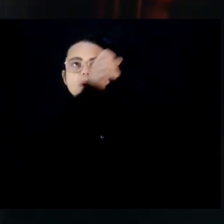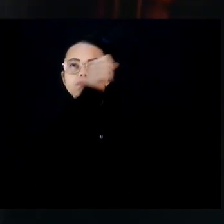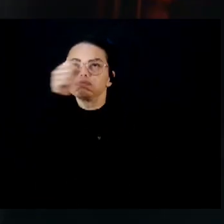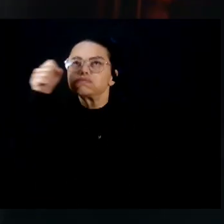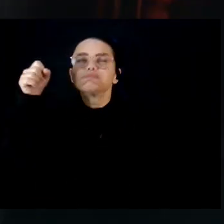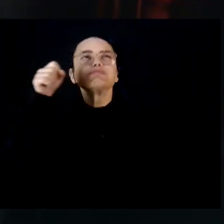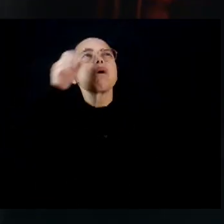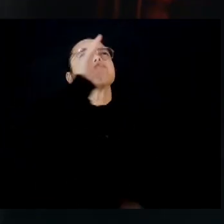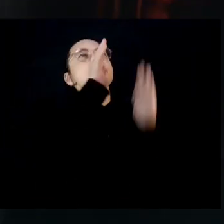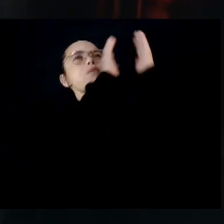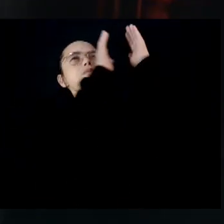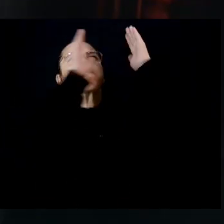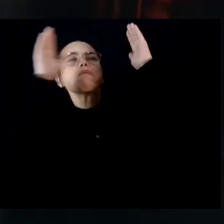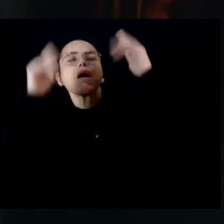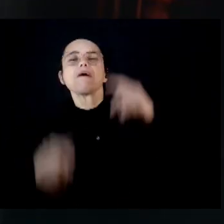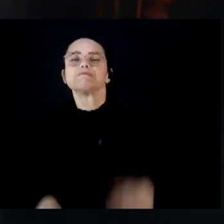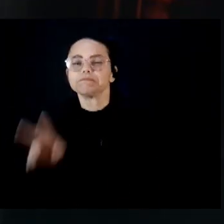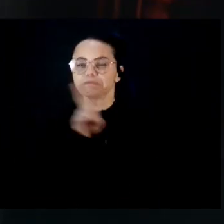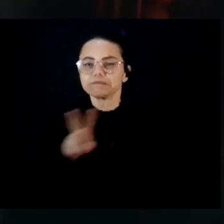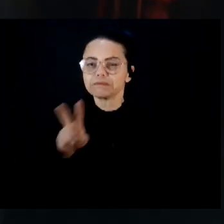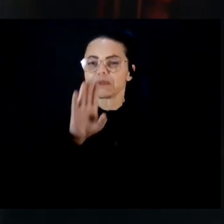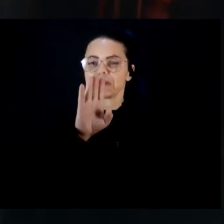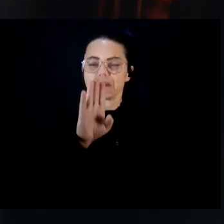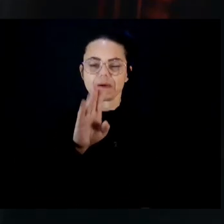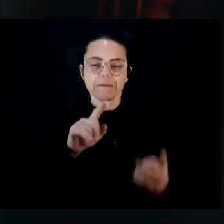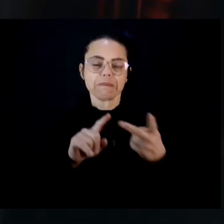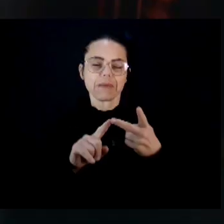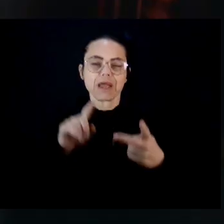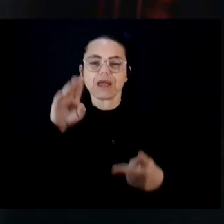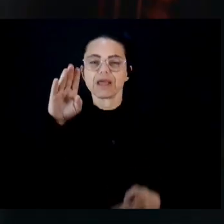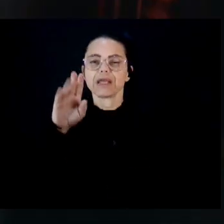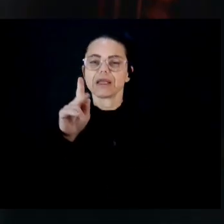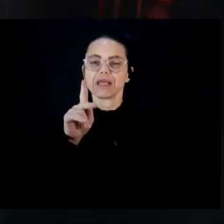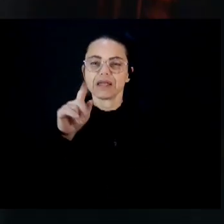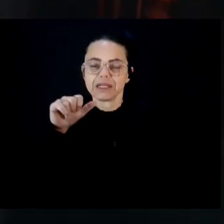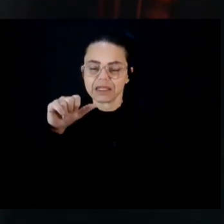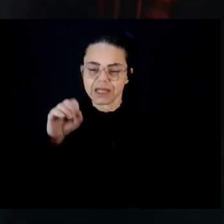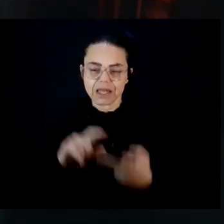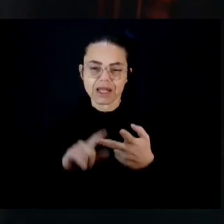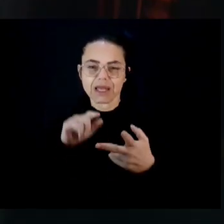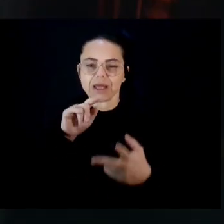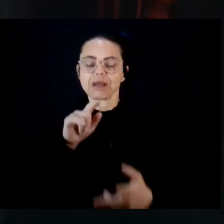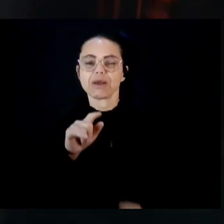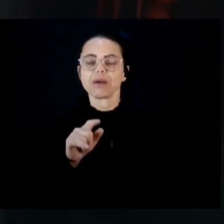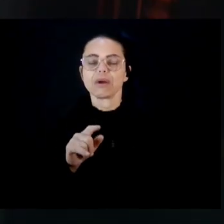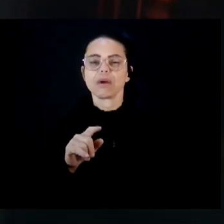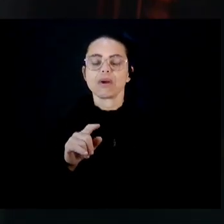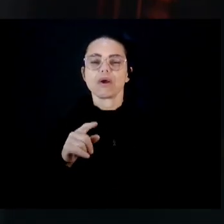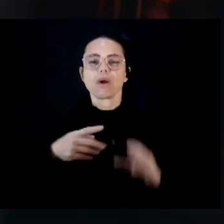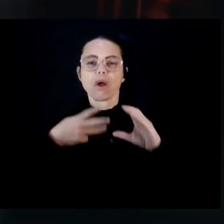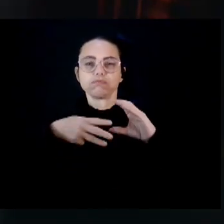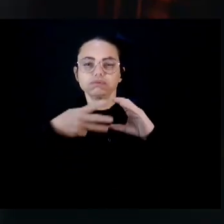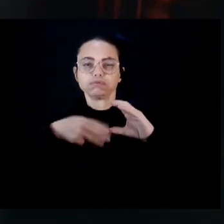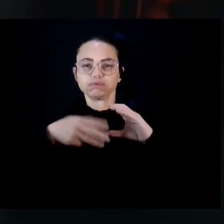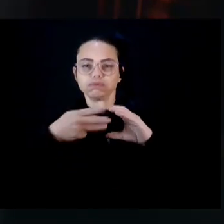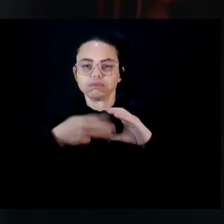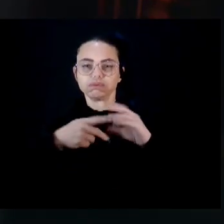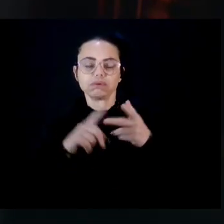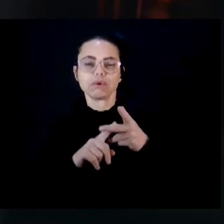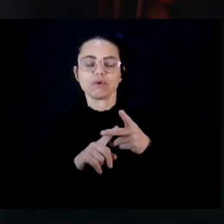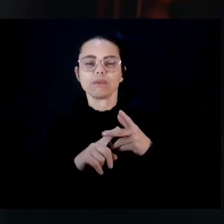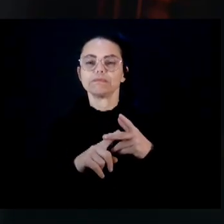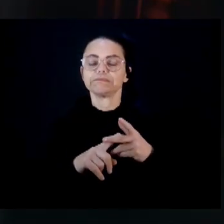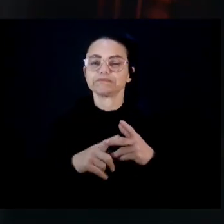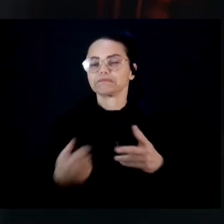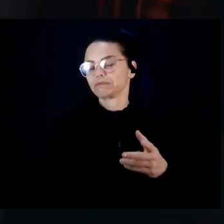Vitamina B, B12, coenzima Q10, o que mais? Whey protein, tem mais o quê? Então, dá uma olhadinha